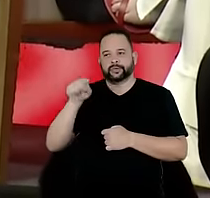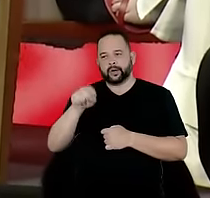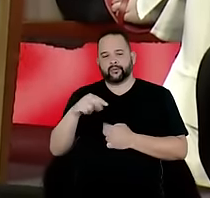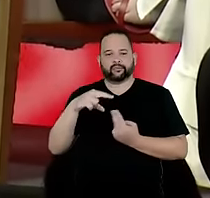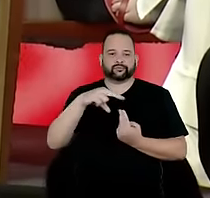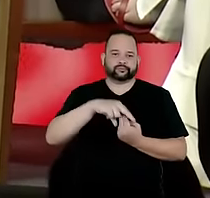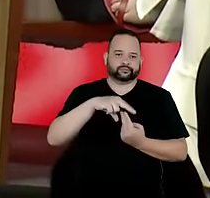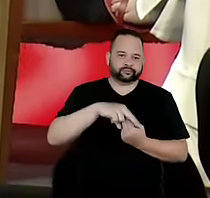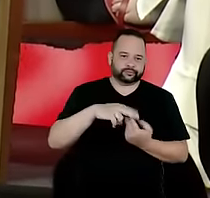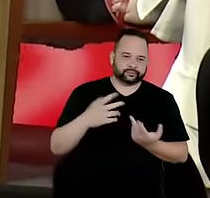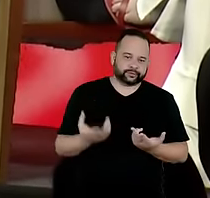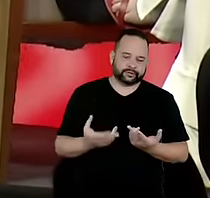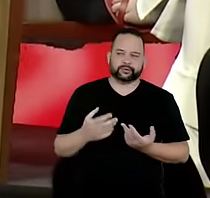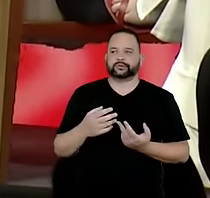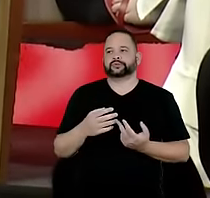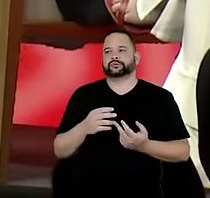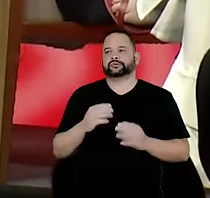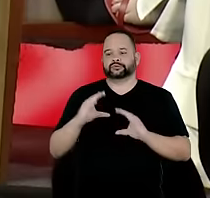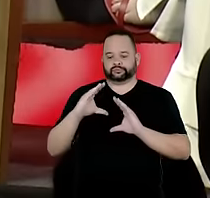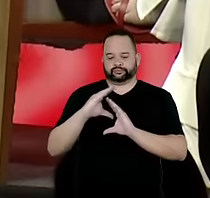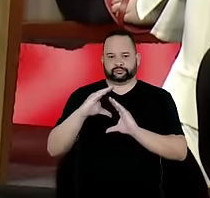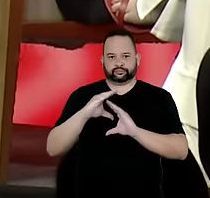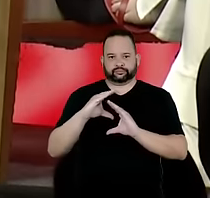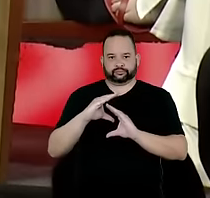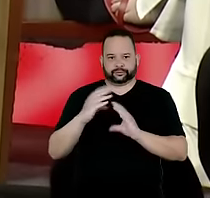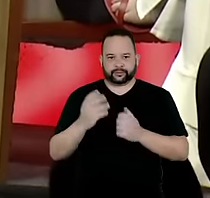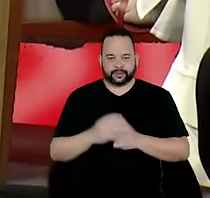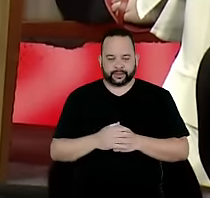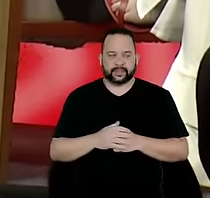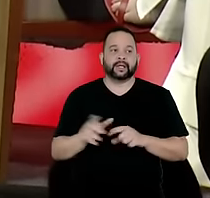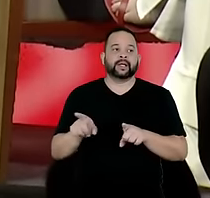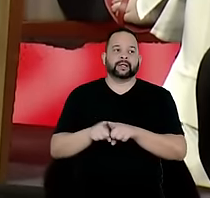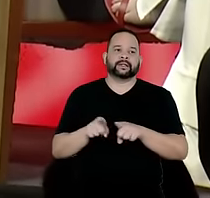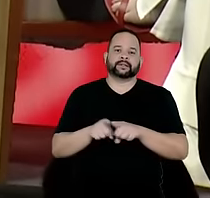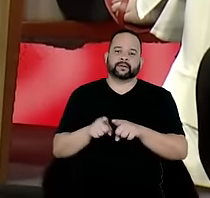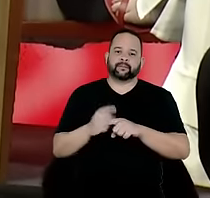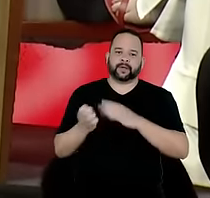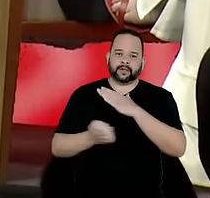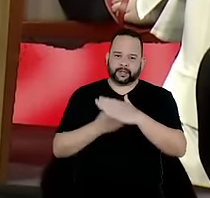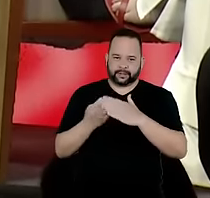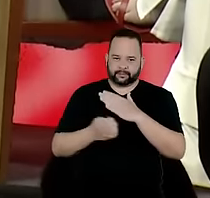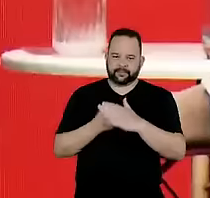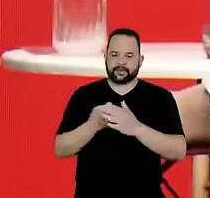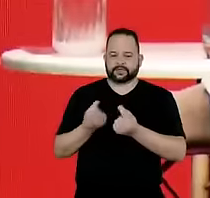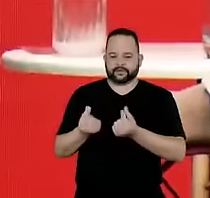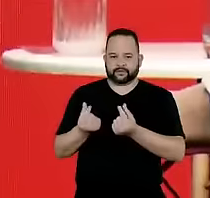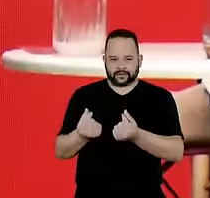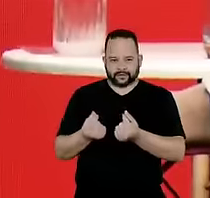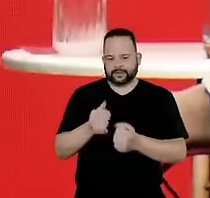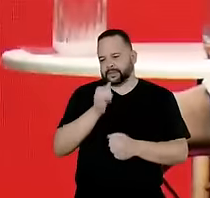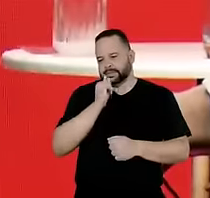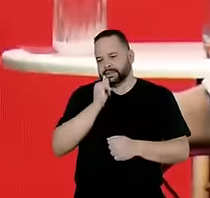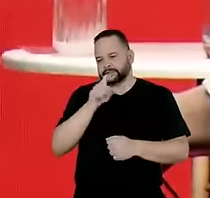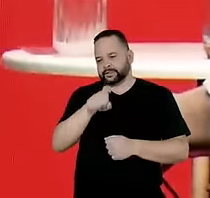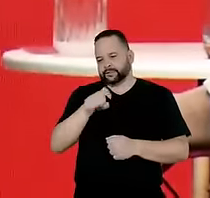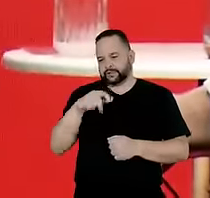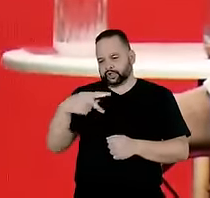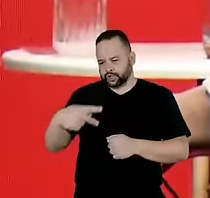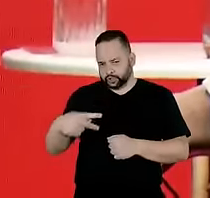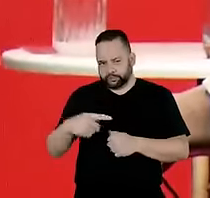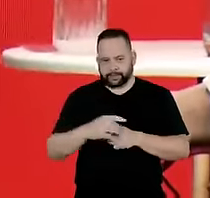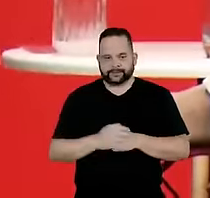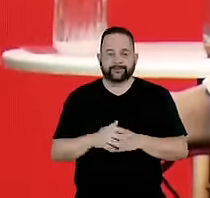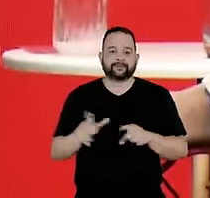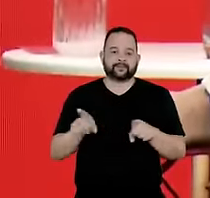Brasil eh prestadores de serviço financeiros também como um XP da vida além disso a gente tem uma posição eh